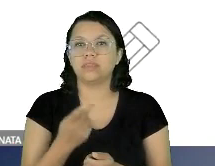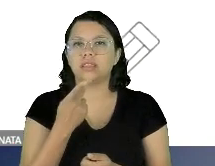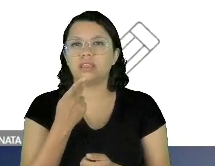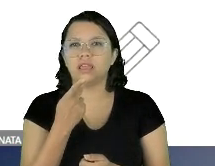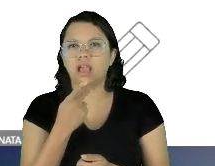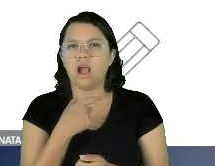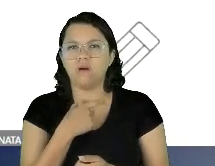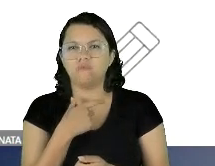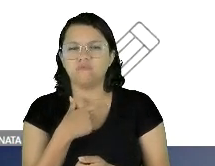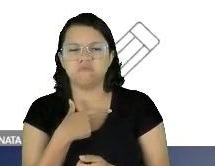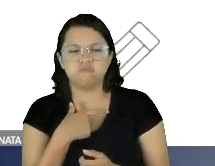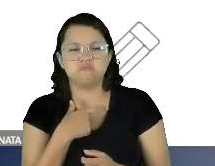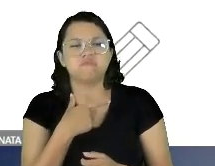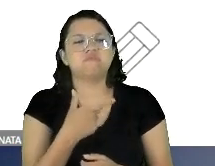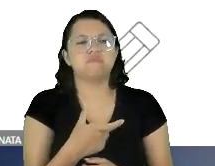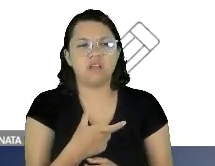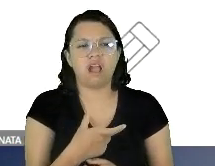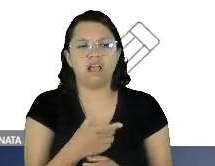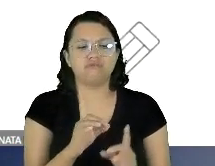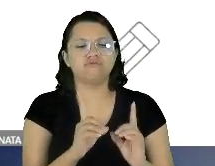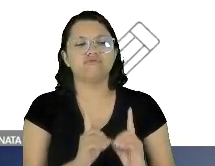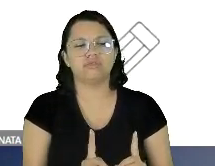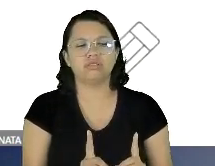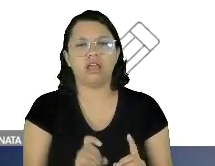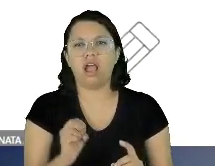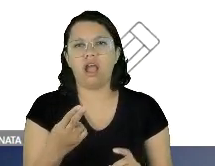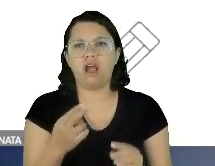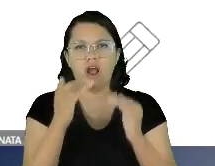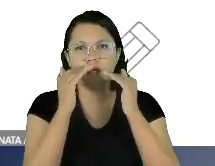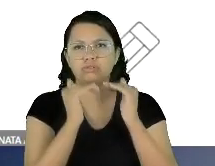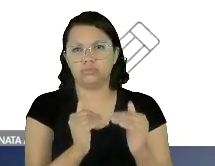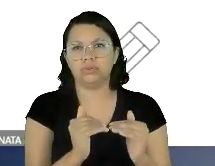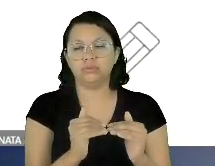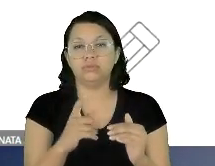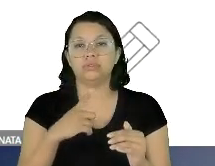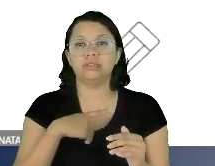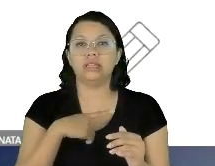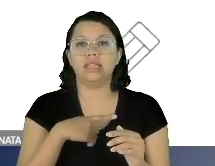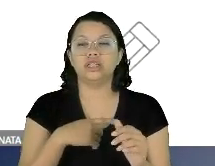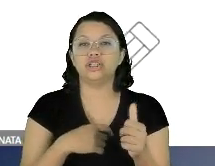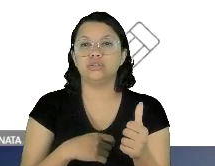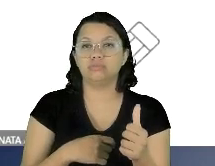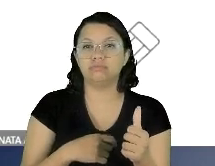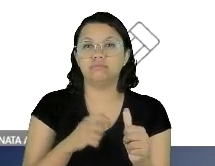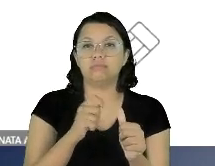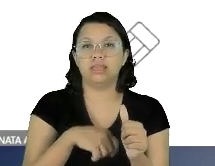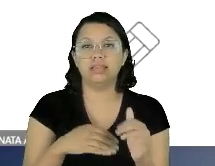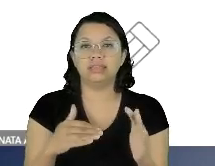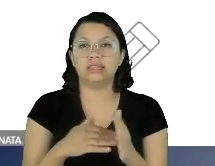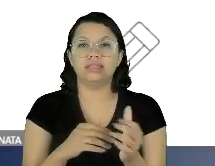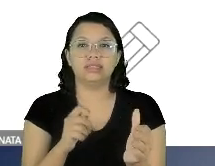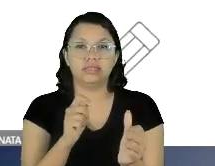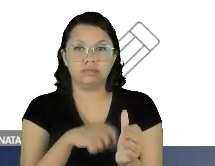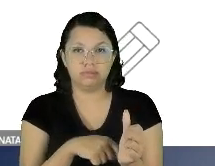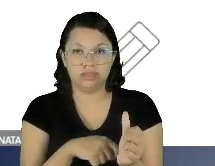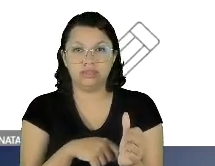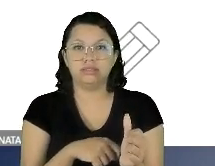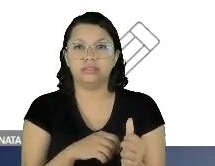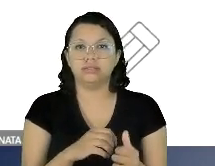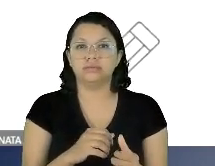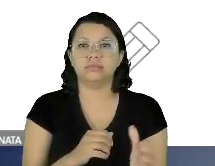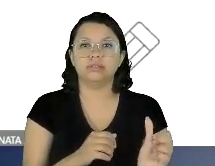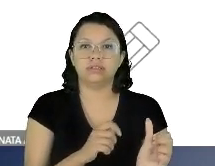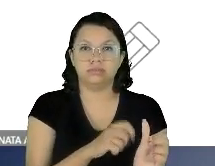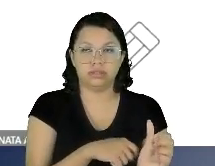ofendendo-lhe a dignidade ou decoro, que tem uma pena de detenção de 1 a 6 meses. Aquela injúria que consiste